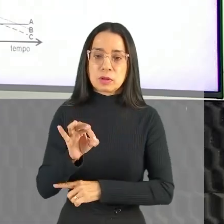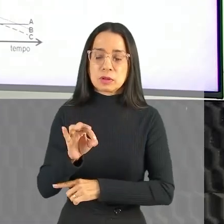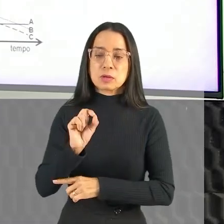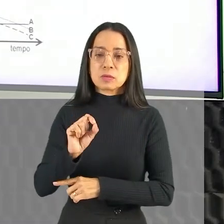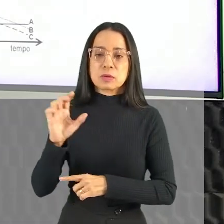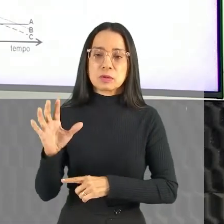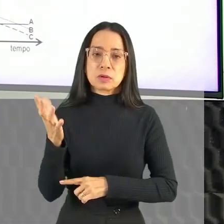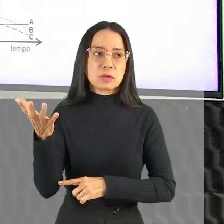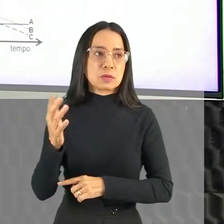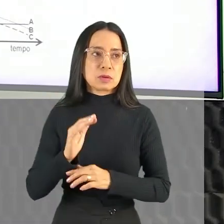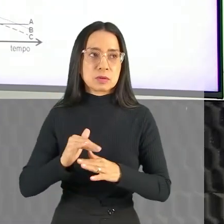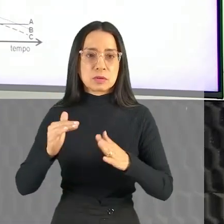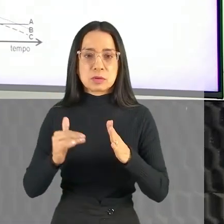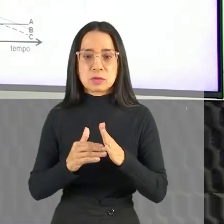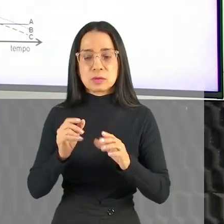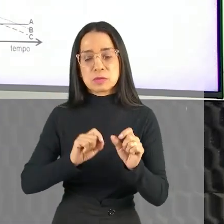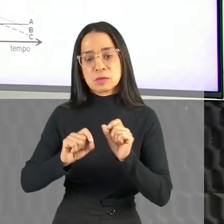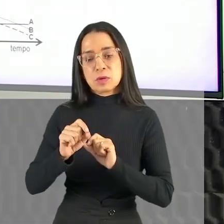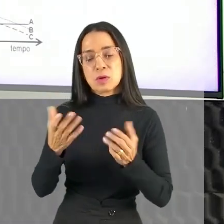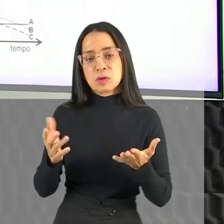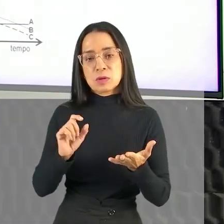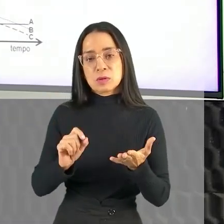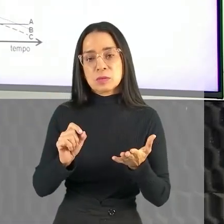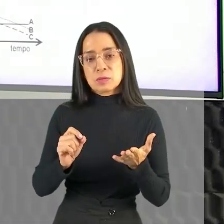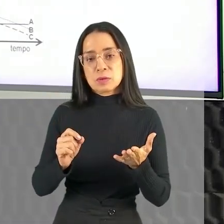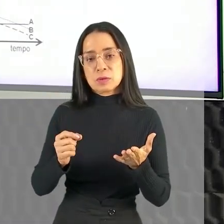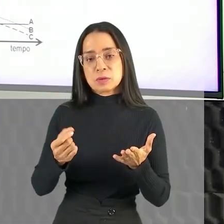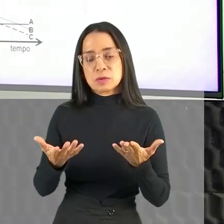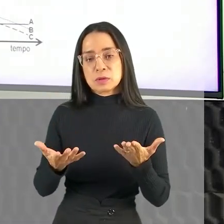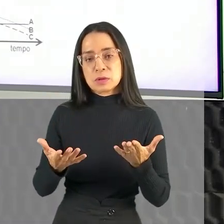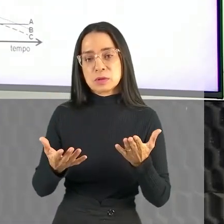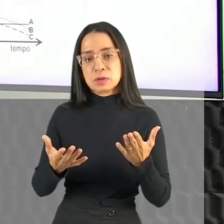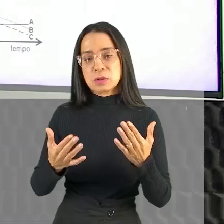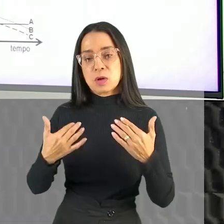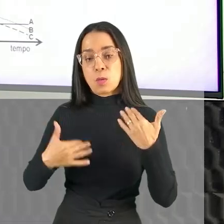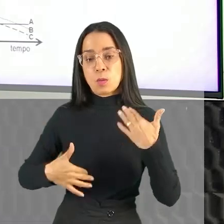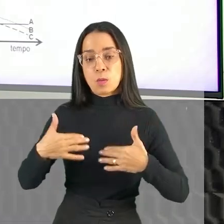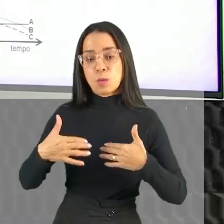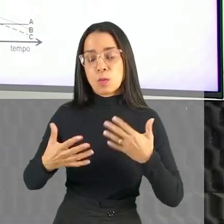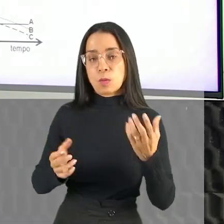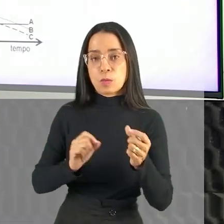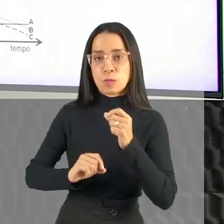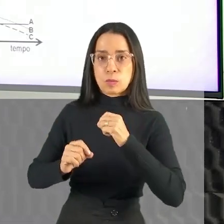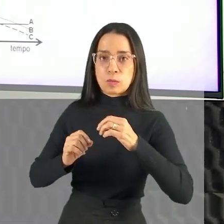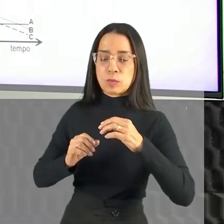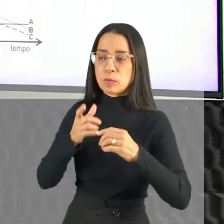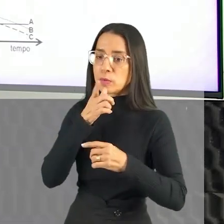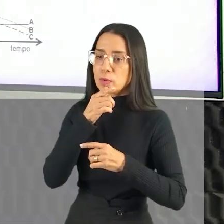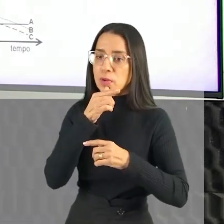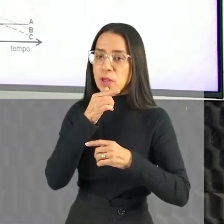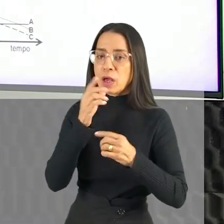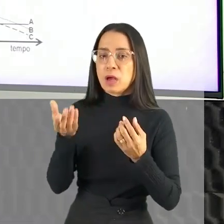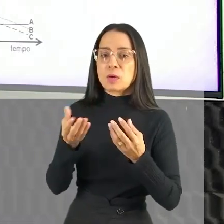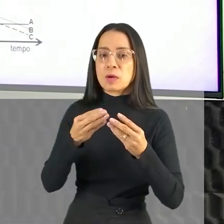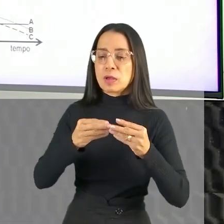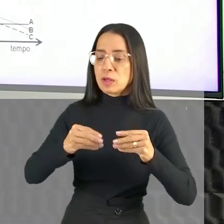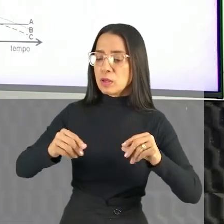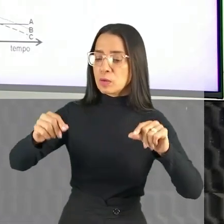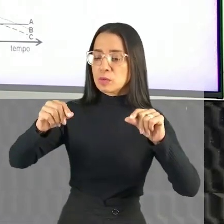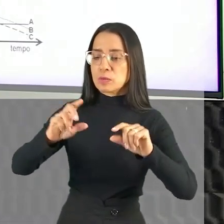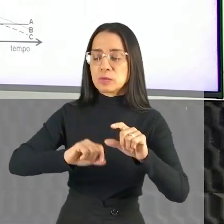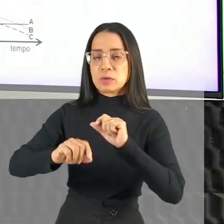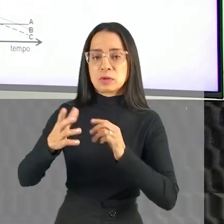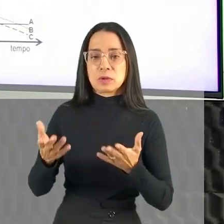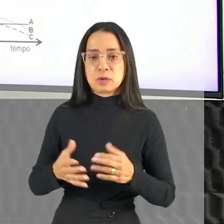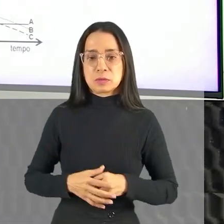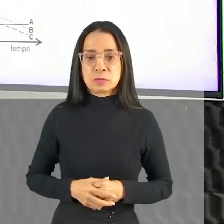acontece toda vez que um corpo d'água é eutrofizado. Então, aqui na letra A, na verdade, faltou